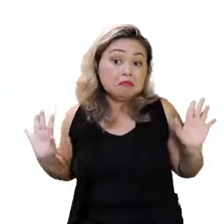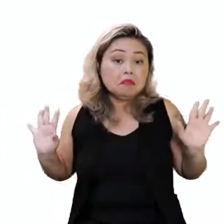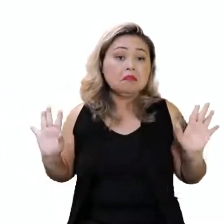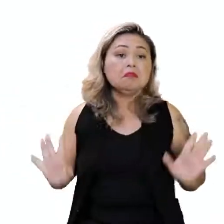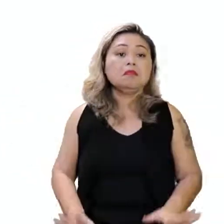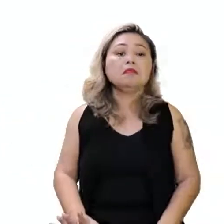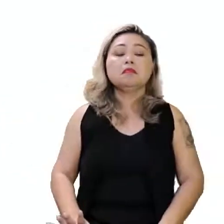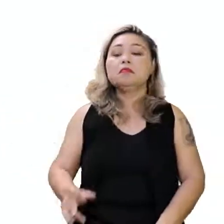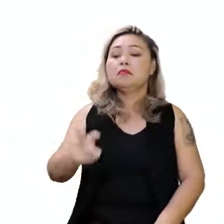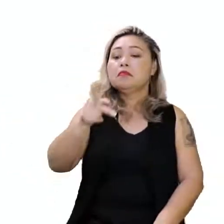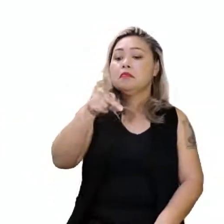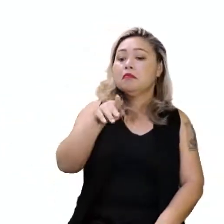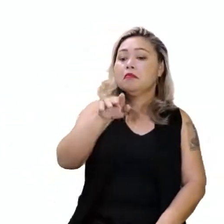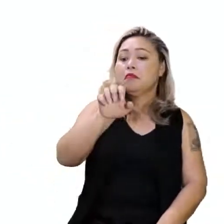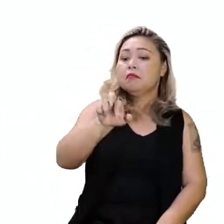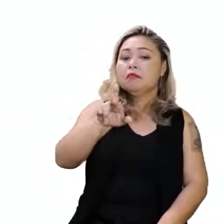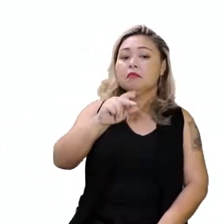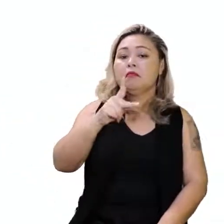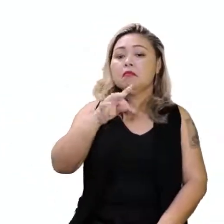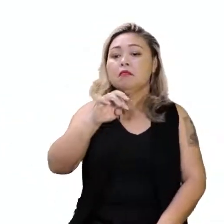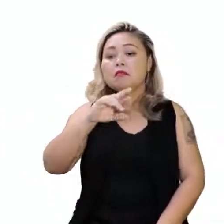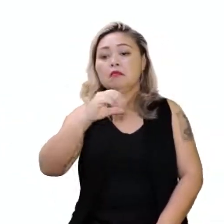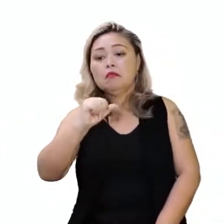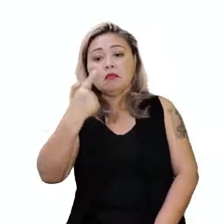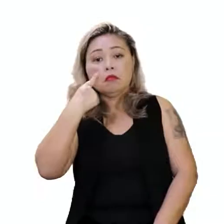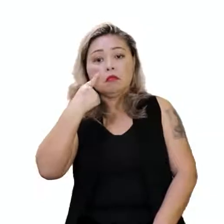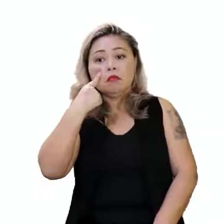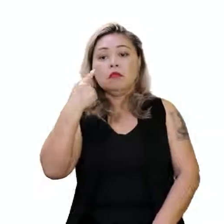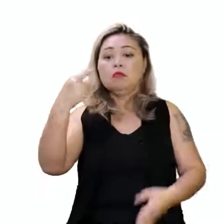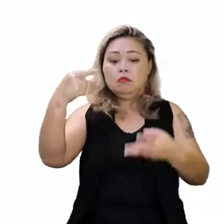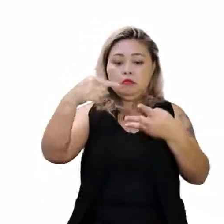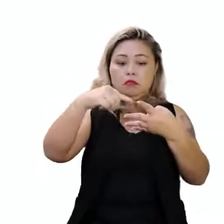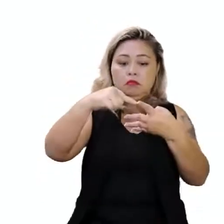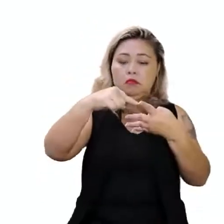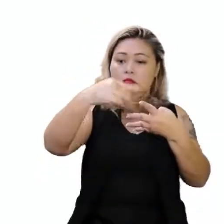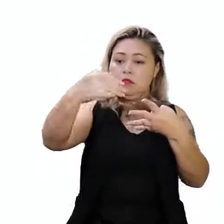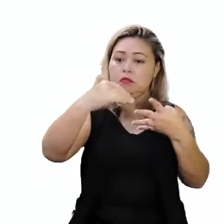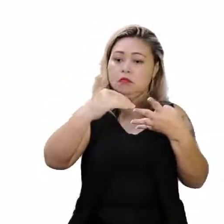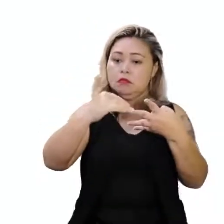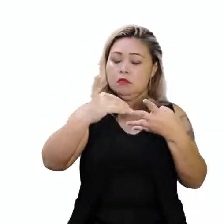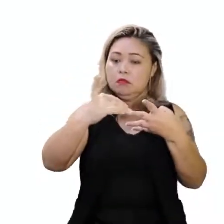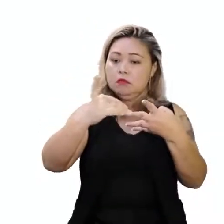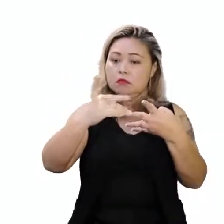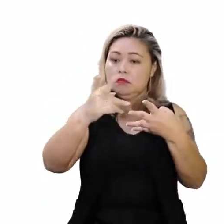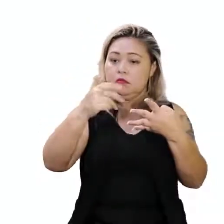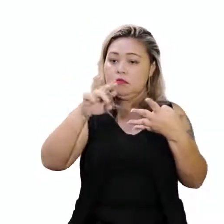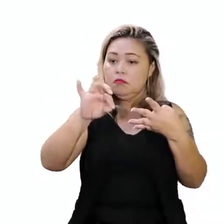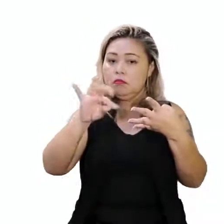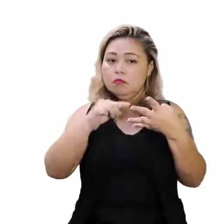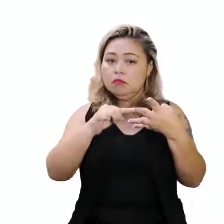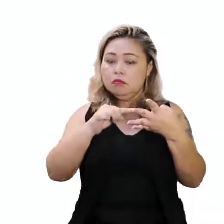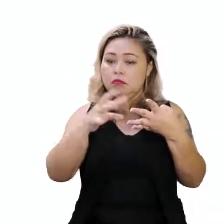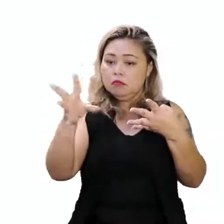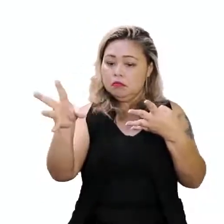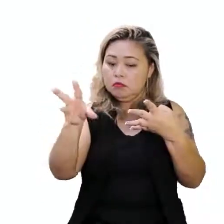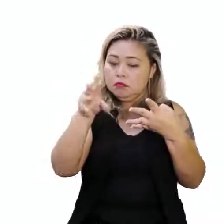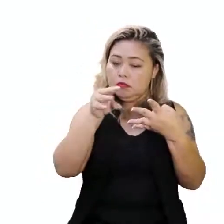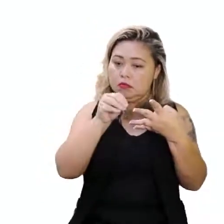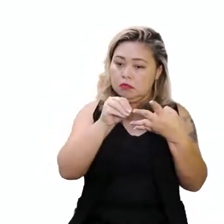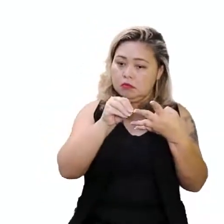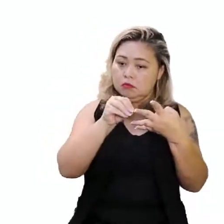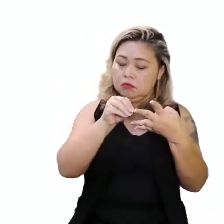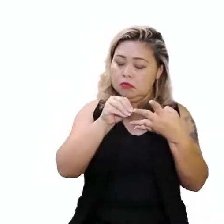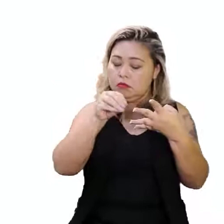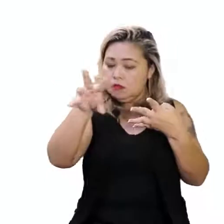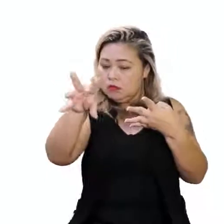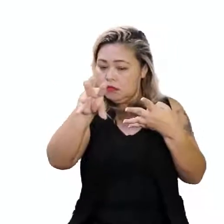Especiação peripátrica. Parapátrica, holapátrica, separação. Parapátrica, você teve